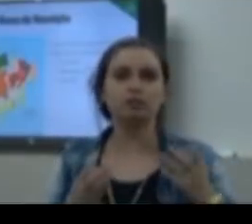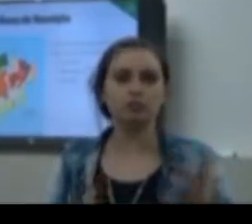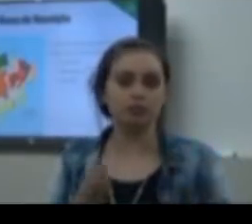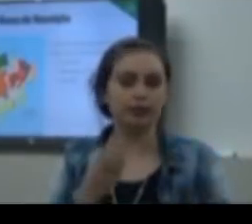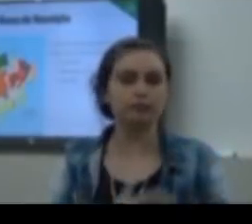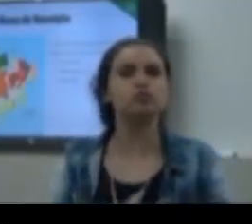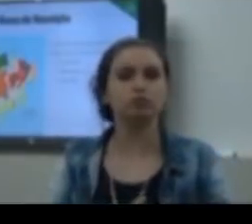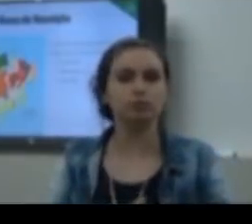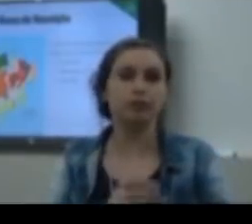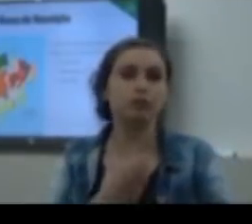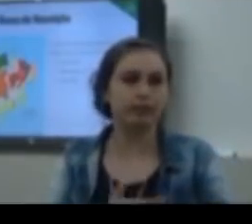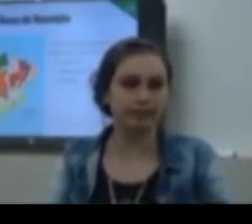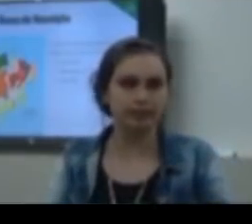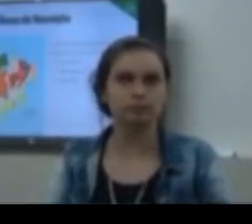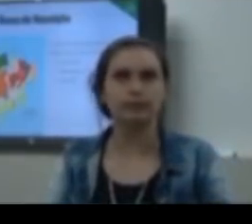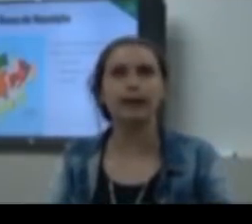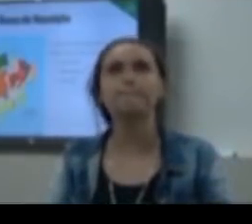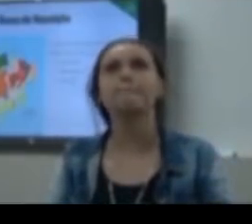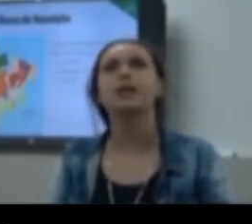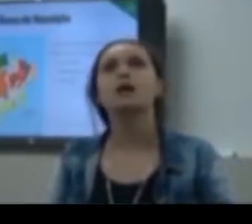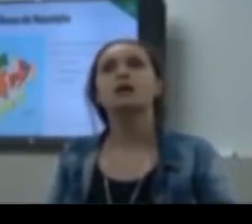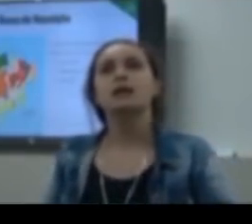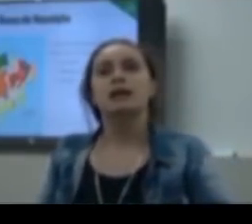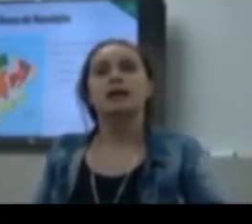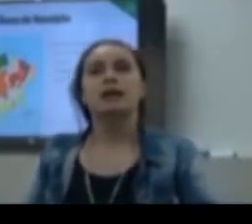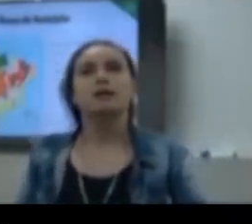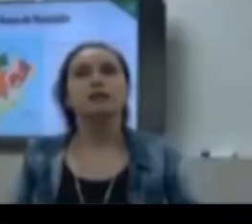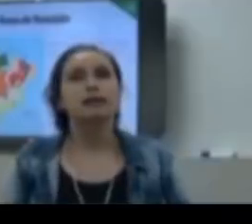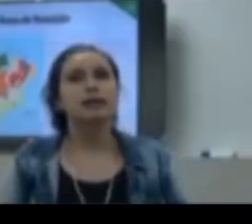gente via lá comparando só o domínio com ele mesmo, tá?